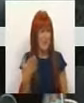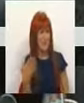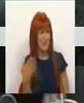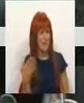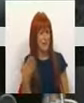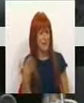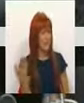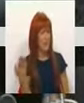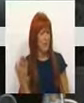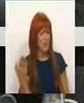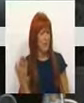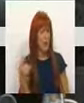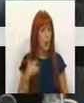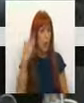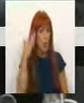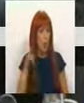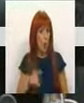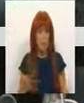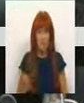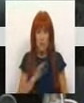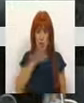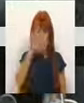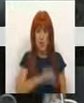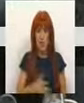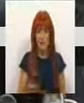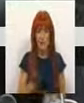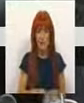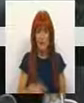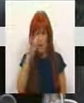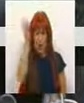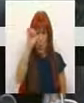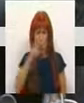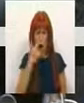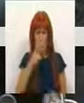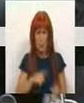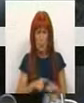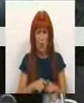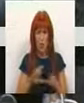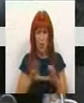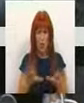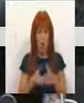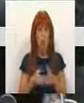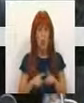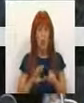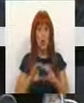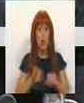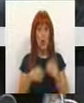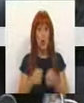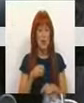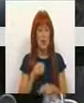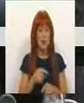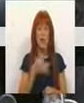2017. Eu acho que isto, sinceramente, Sr. Ministro, é um desrespeito para com os órgãos de comunicação social local e regional. Porque vamos